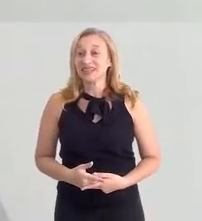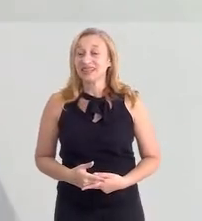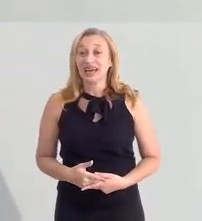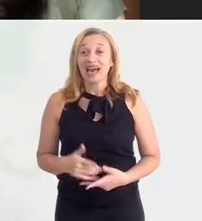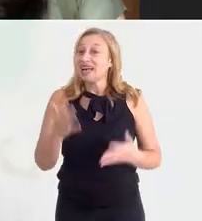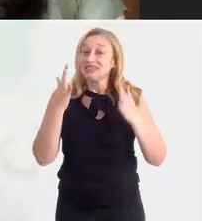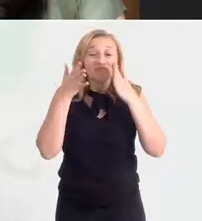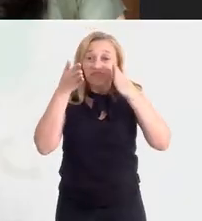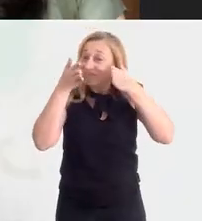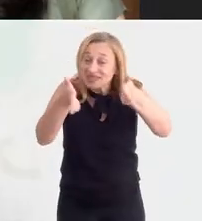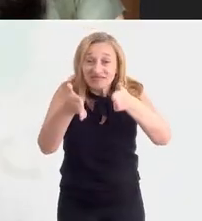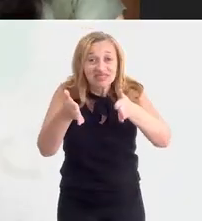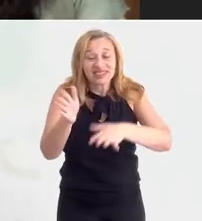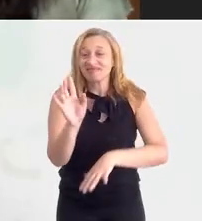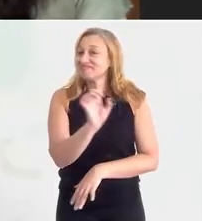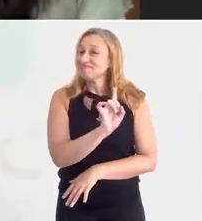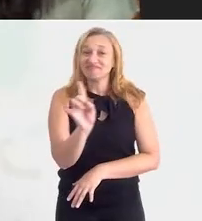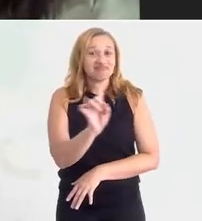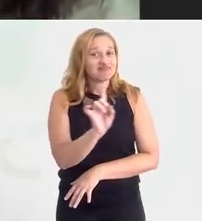prestando atenção.